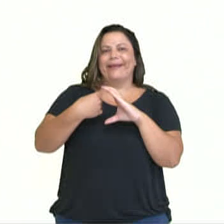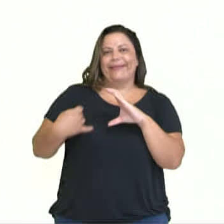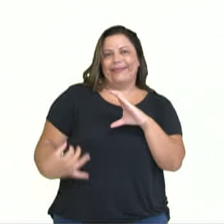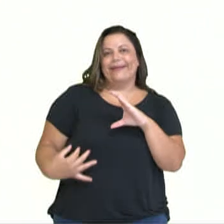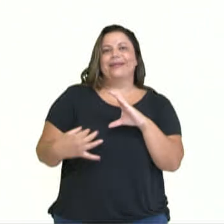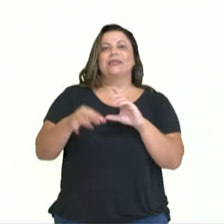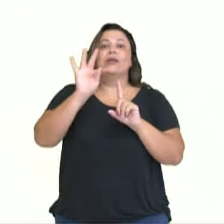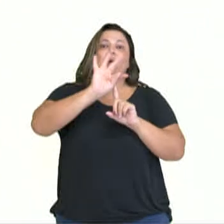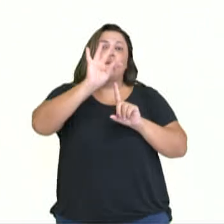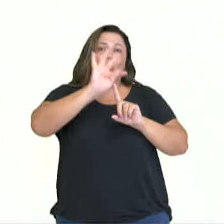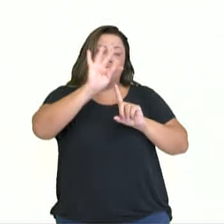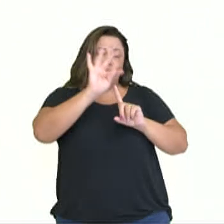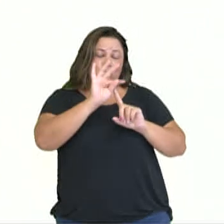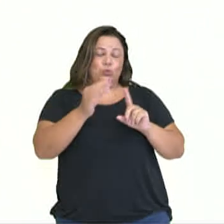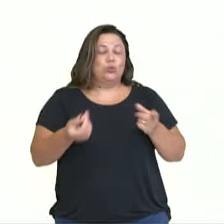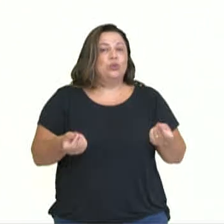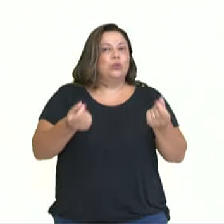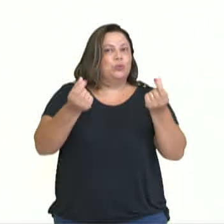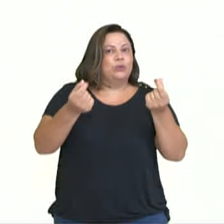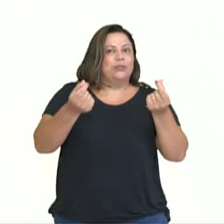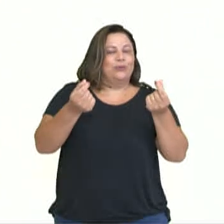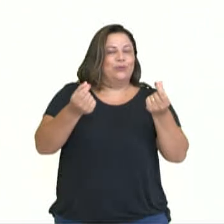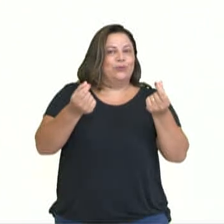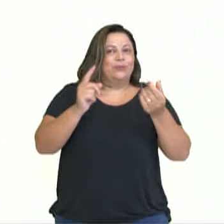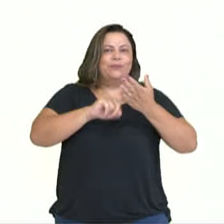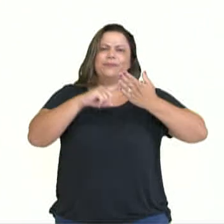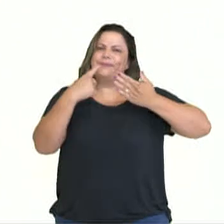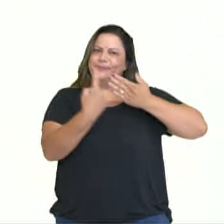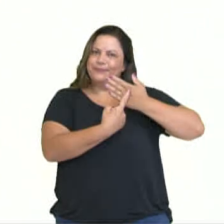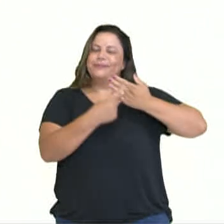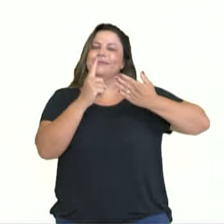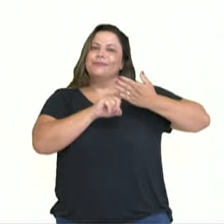tipo de poema rico em figuras de linguagem, tá?